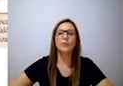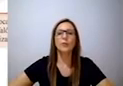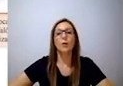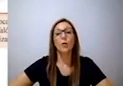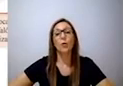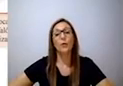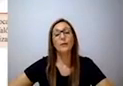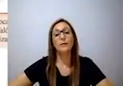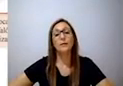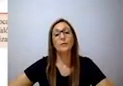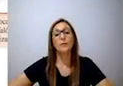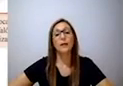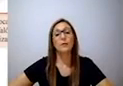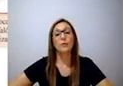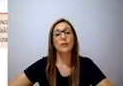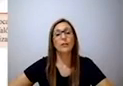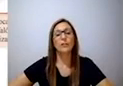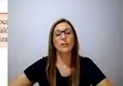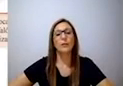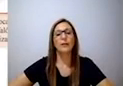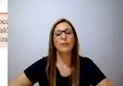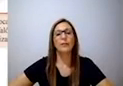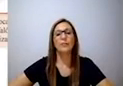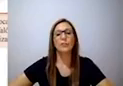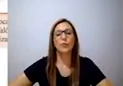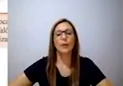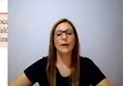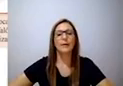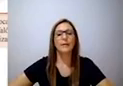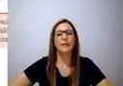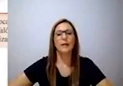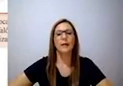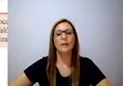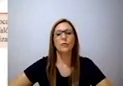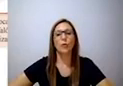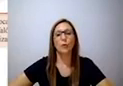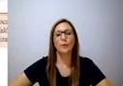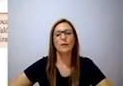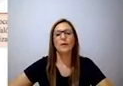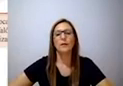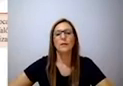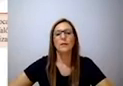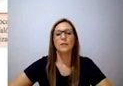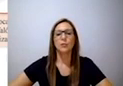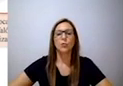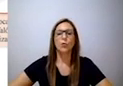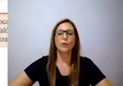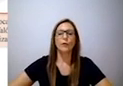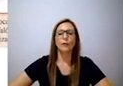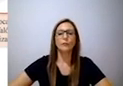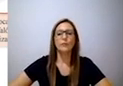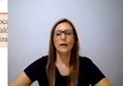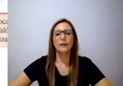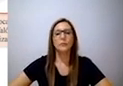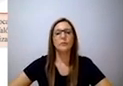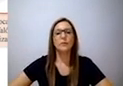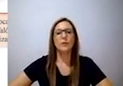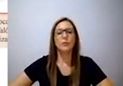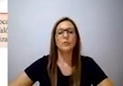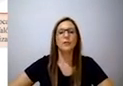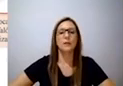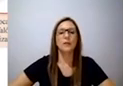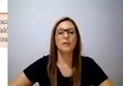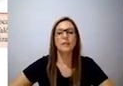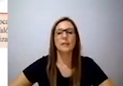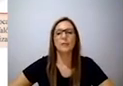espermatozoide, ou então dar origem a uma gravidez tubária, que é ectópica, se o ovo fecundado não